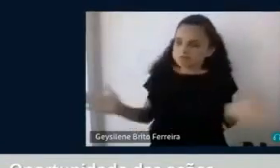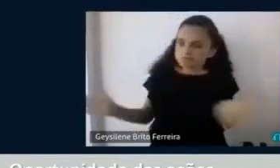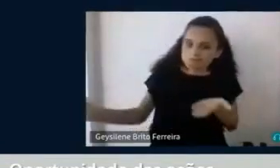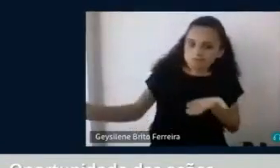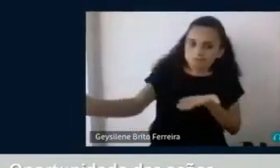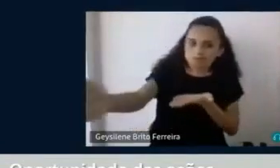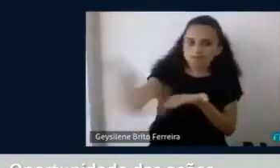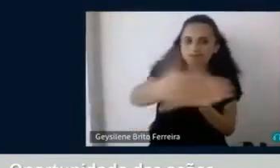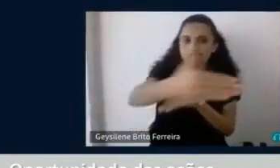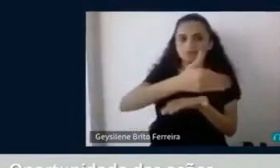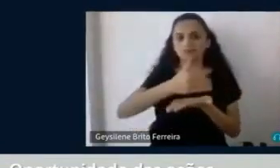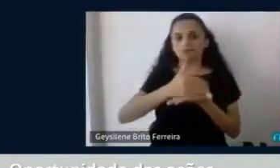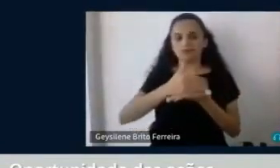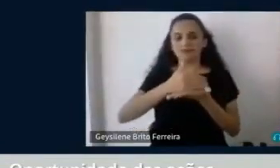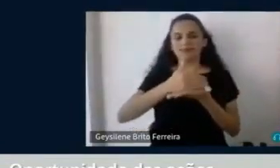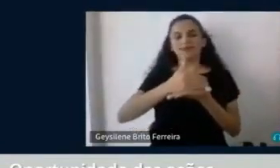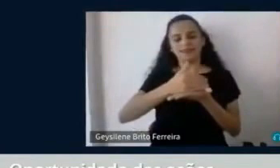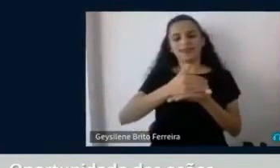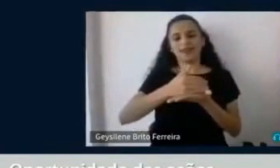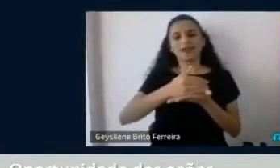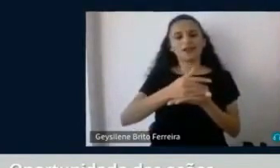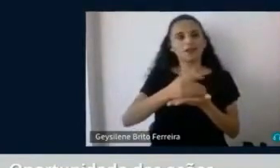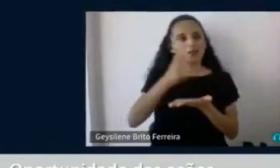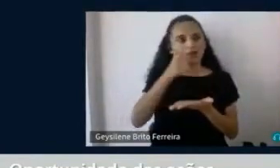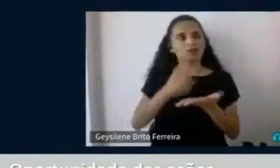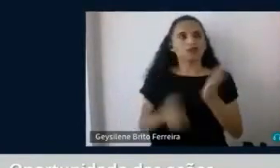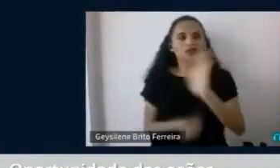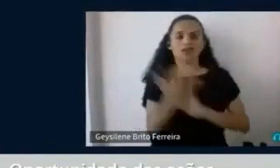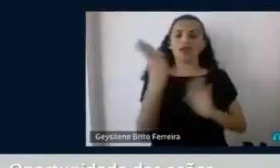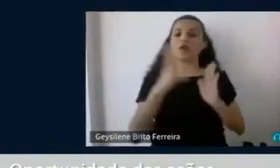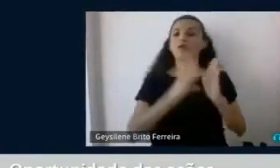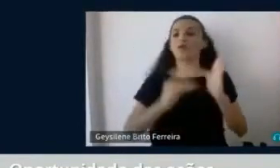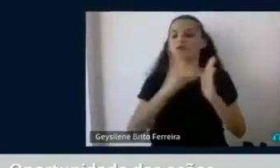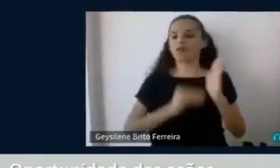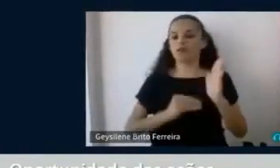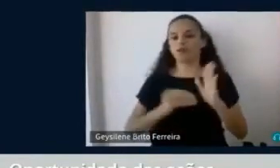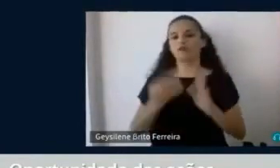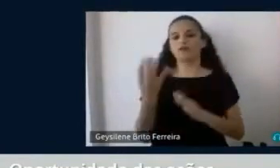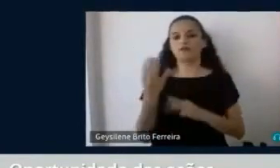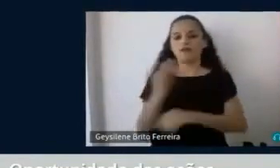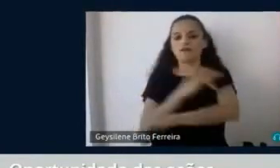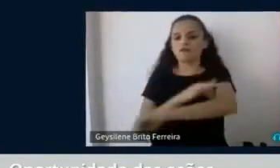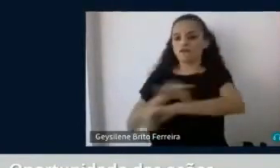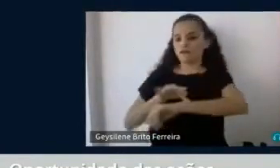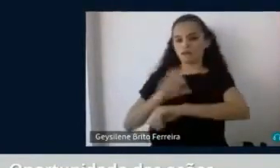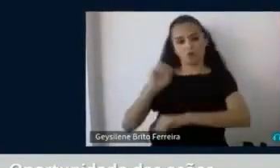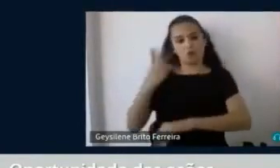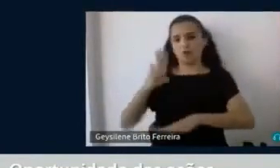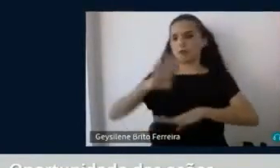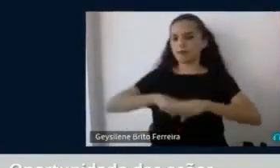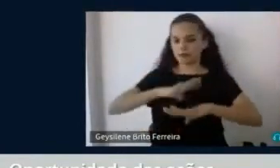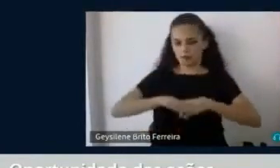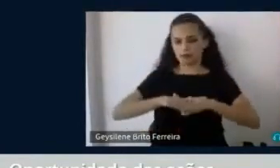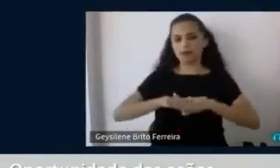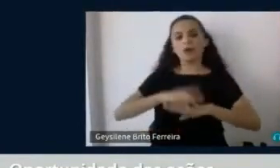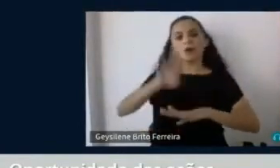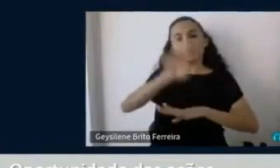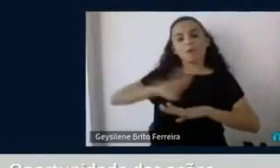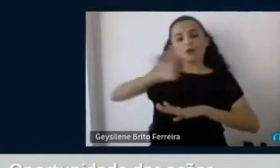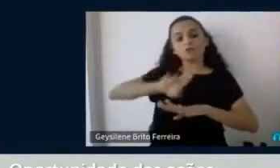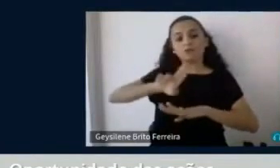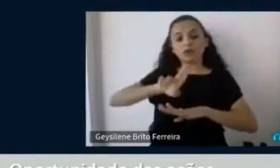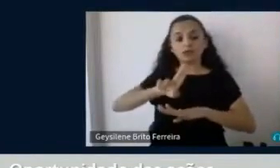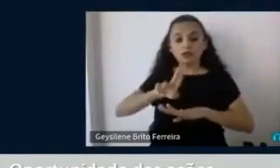bolo só para poder fazer modelos da física, da matemática e aplicar isso de uma maneira que me